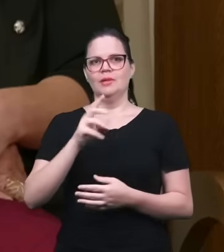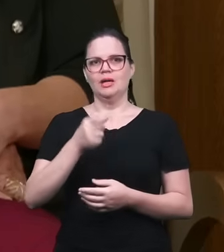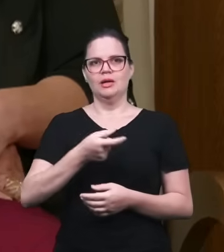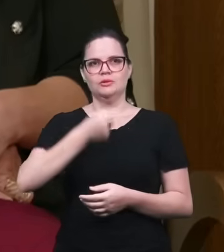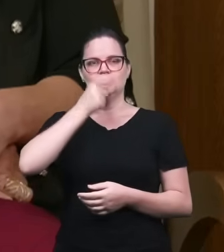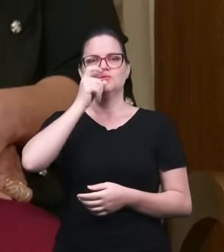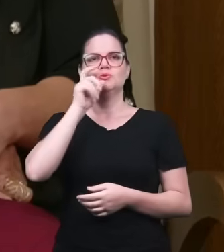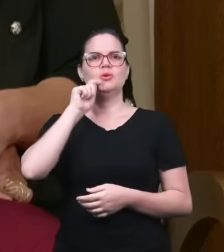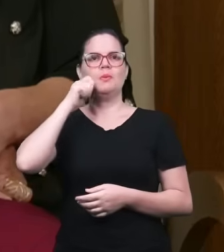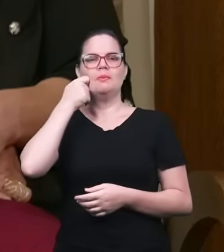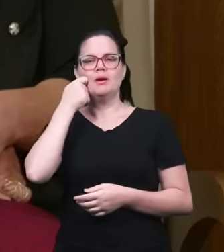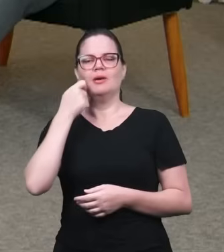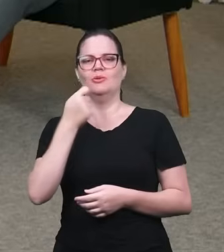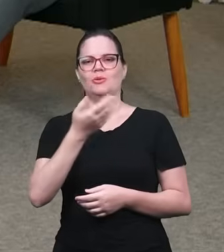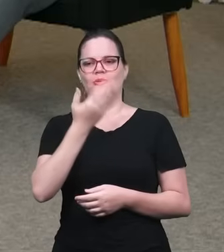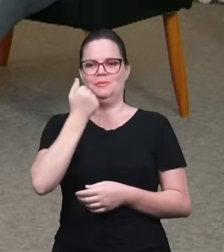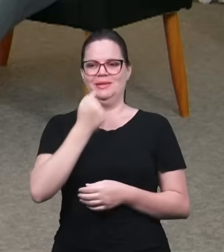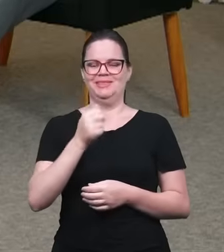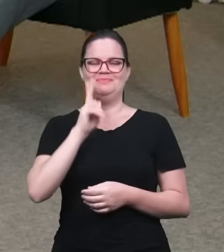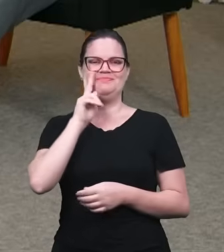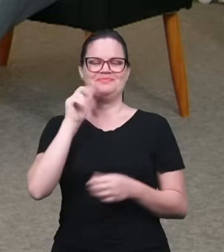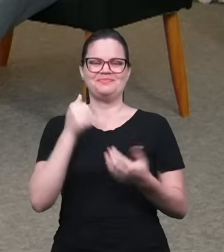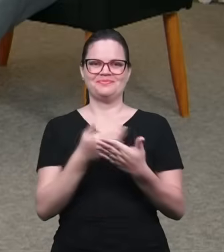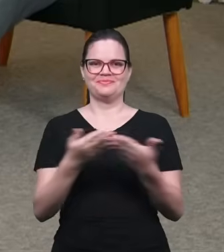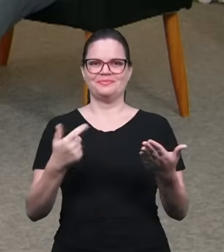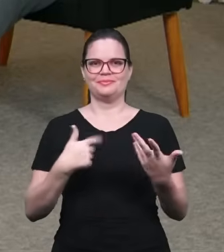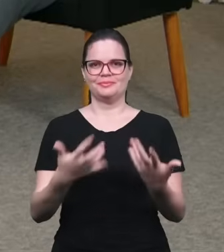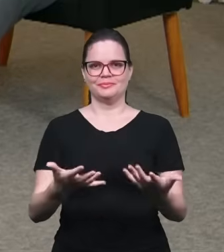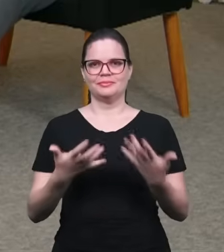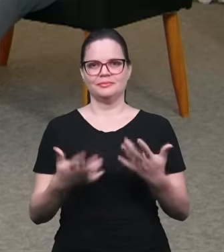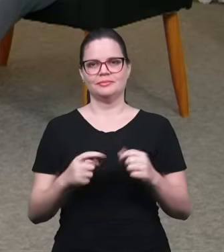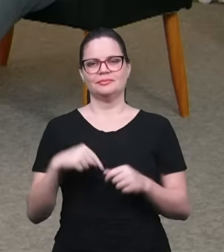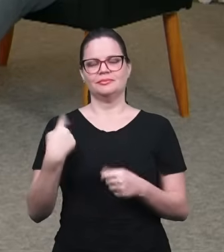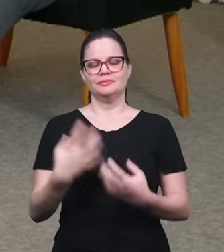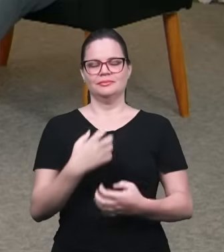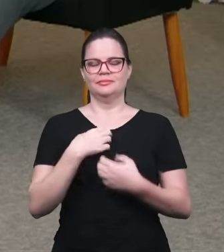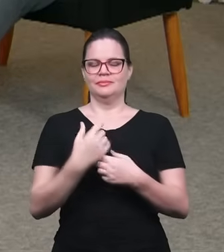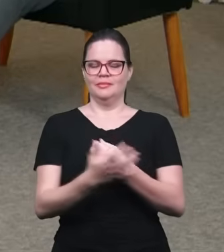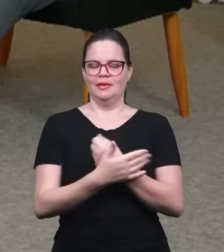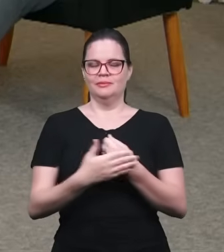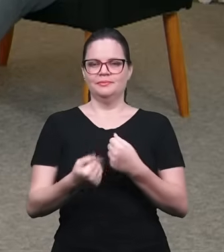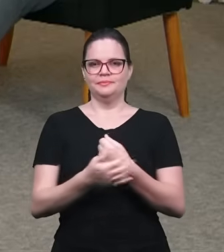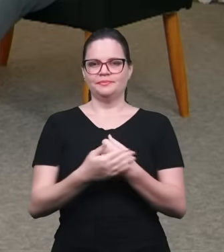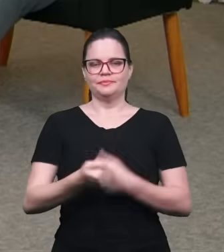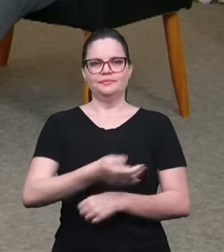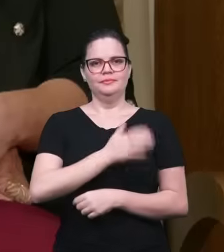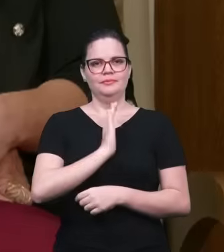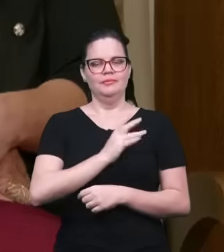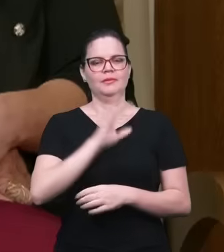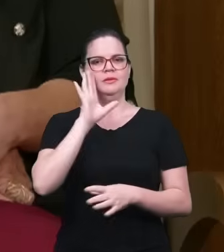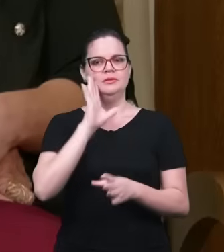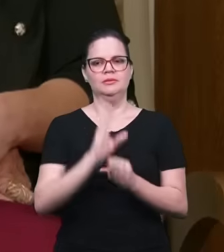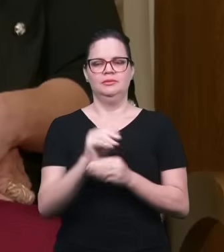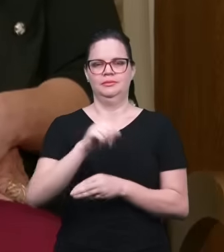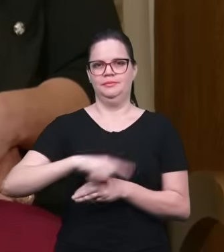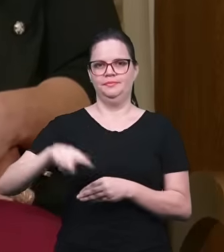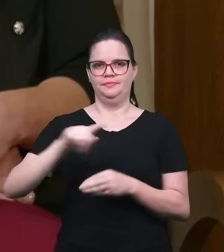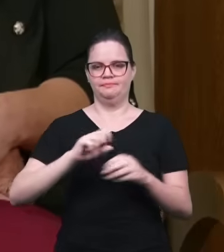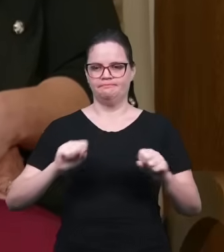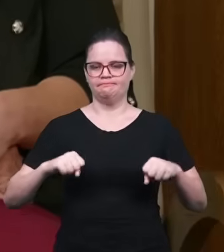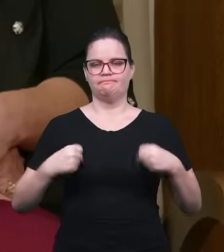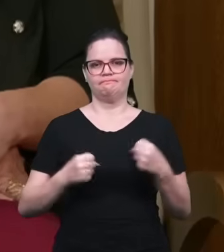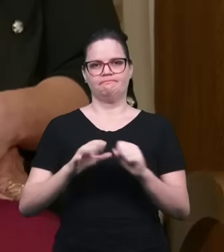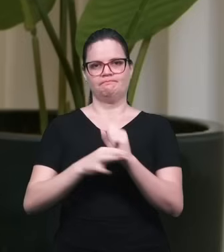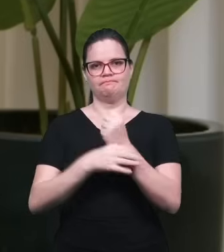tomar o suquinho da igreja, né? Participar da ceia. Participar da ceia. Então isso conforta o nosso coração, né? Glória a Nós Deus. sabemos que eles vão estar seguros na presença Louvado do Senhor.